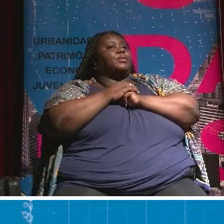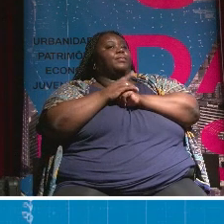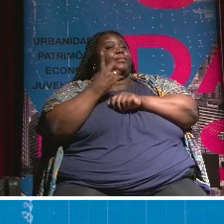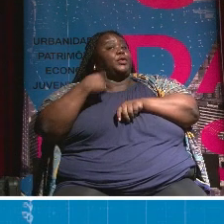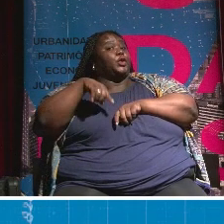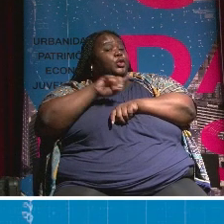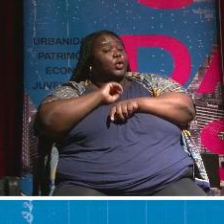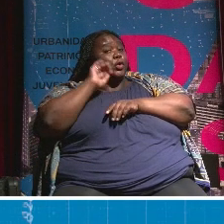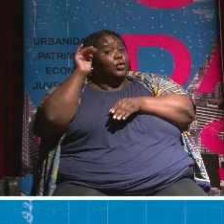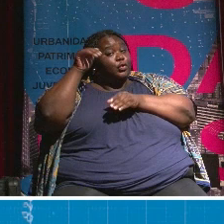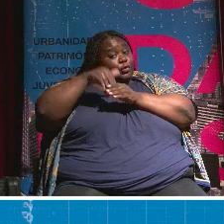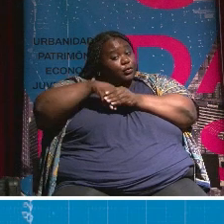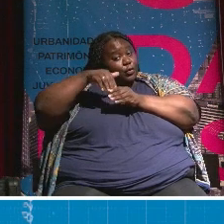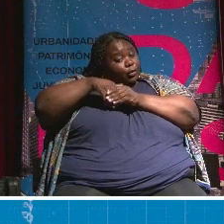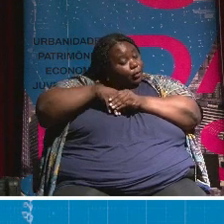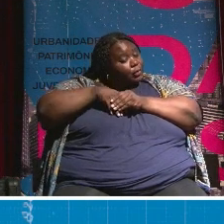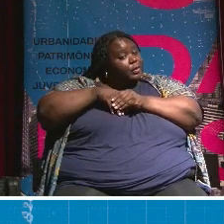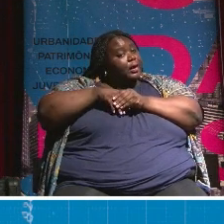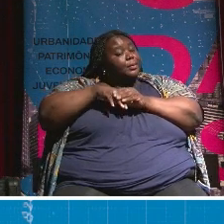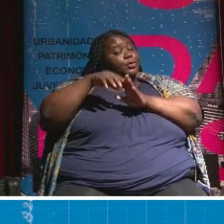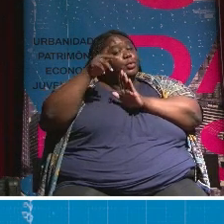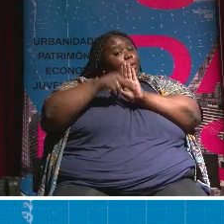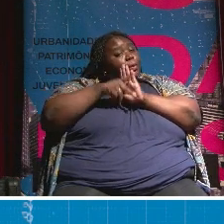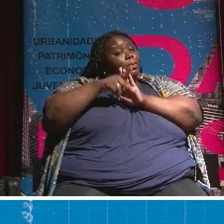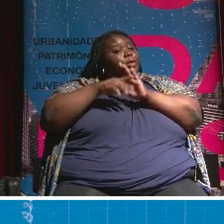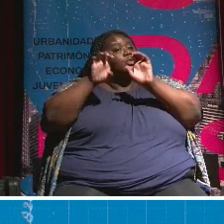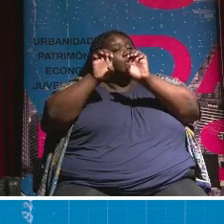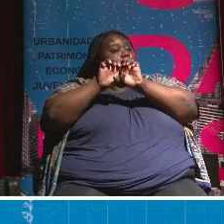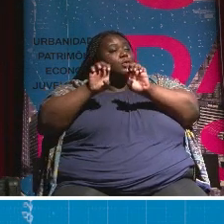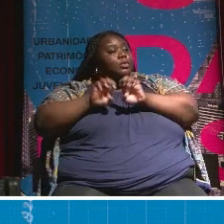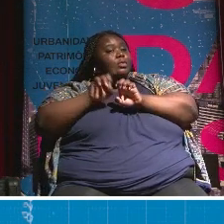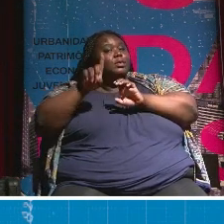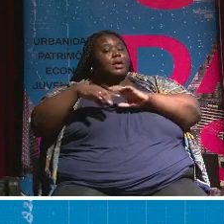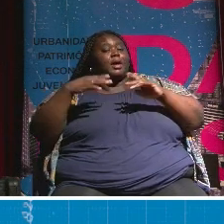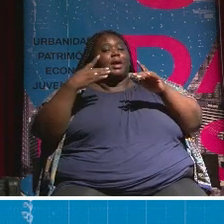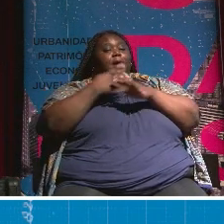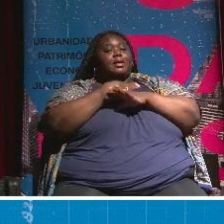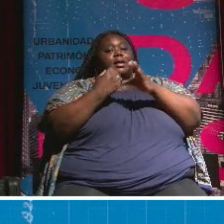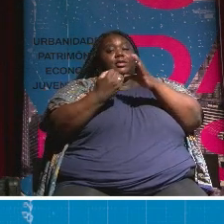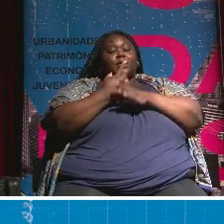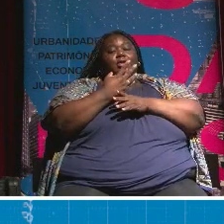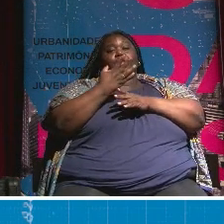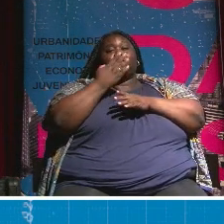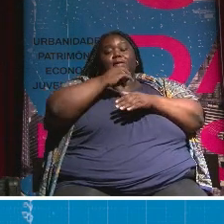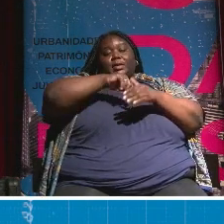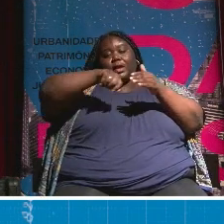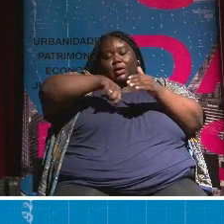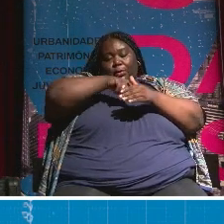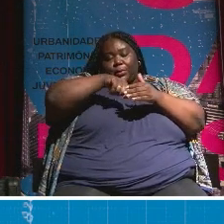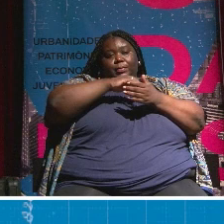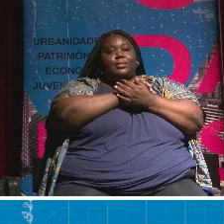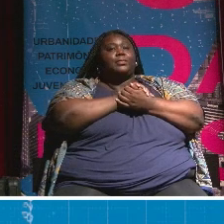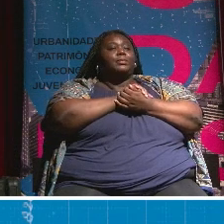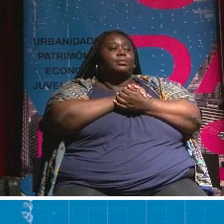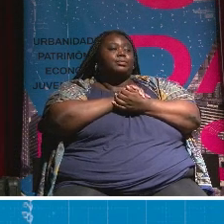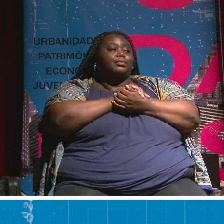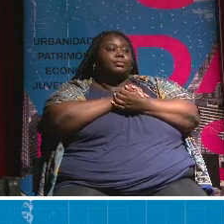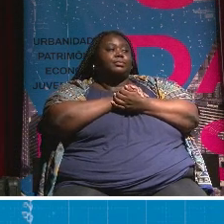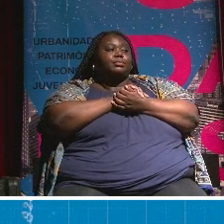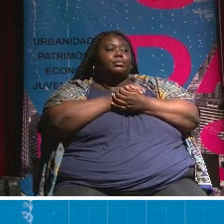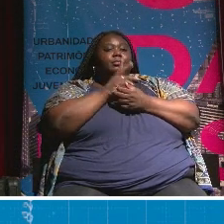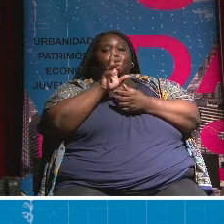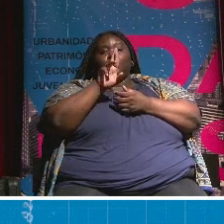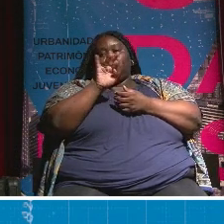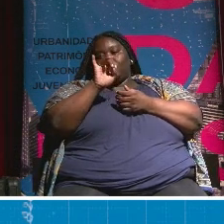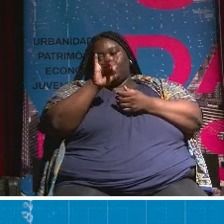Nós elegemos um projeto estruturador que é a Cidade Criativa da Gastronomia, porque a gente entende que as cidades criativas da gastronomia, como o Roberto comentou, a questão